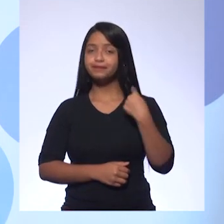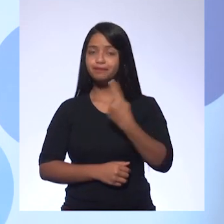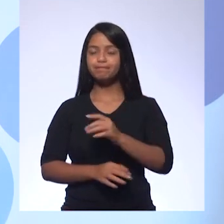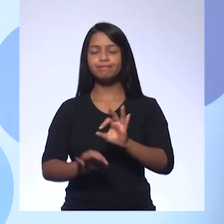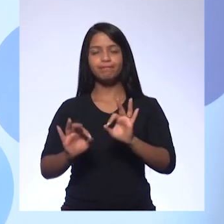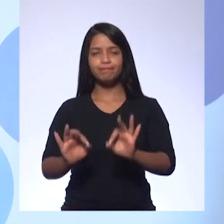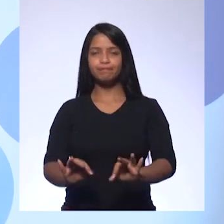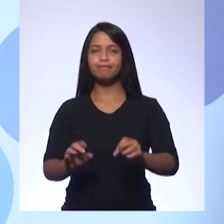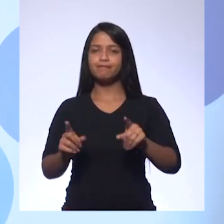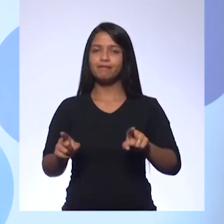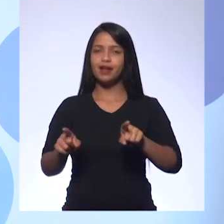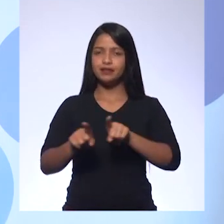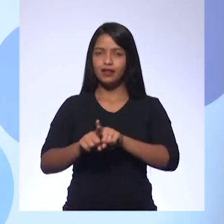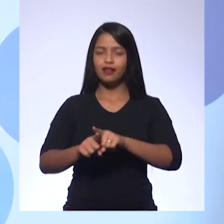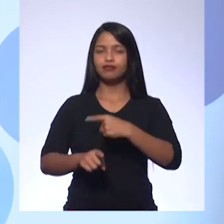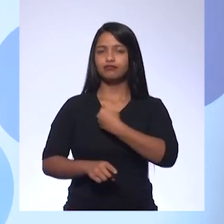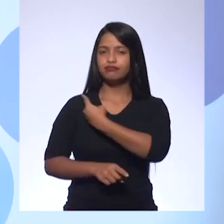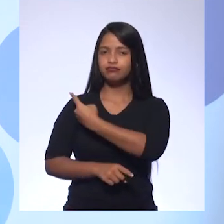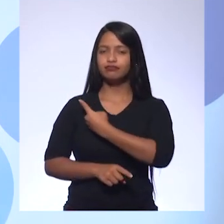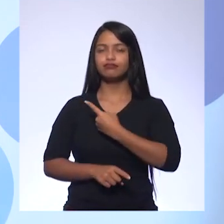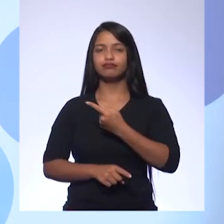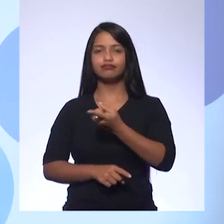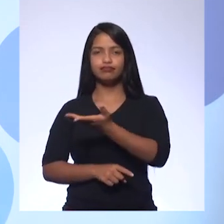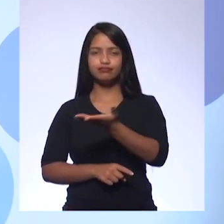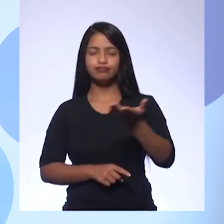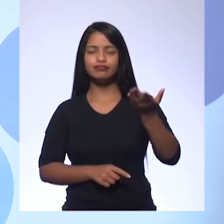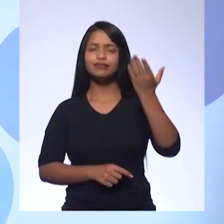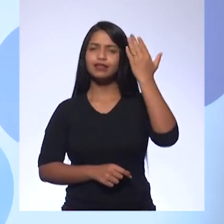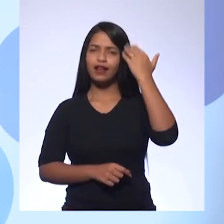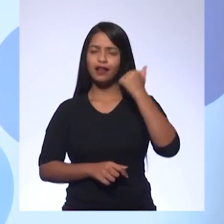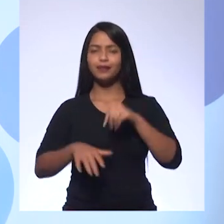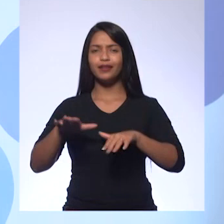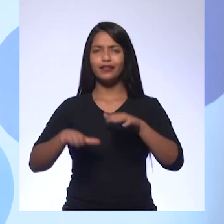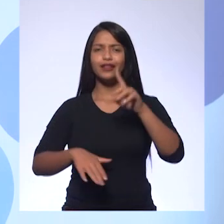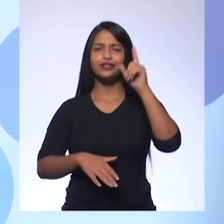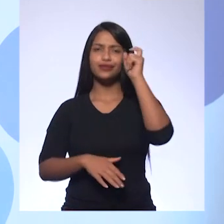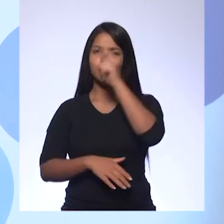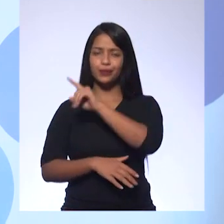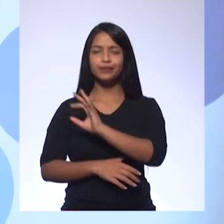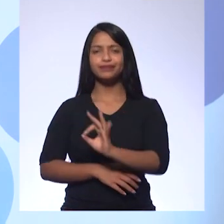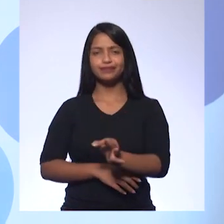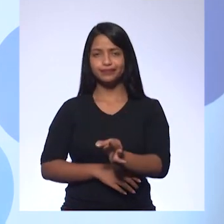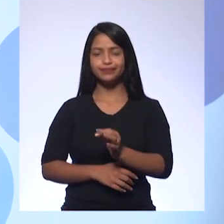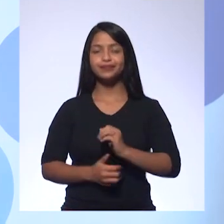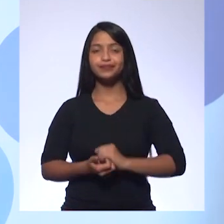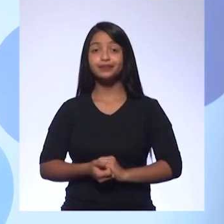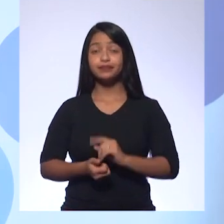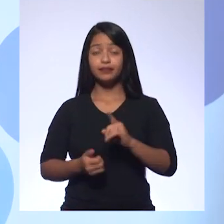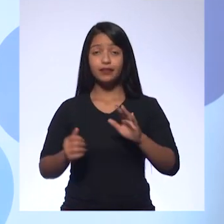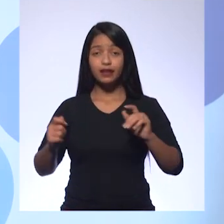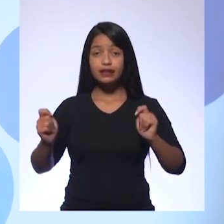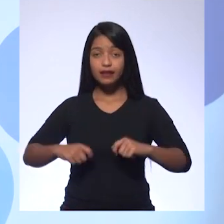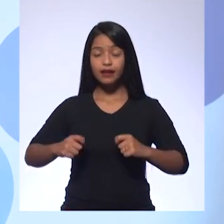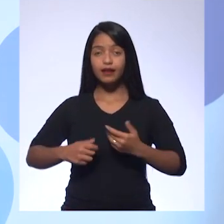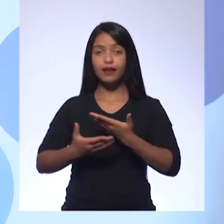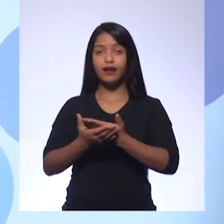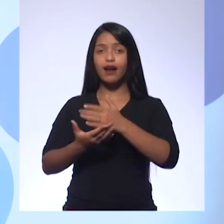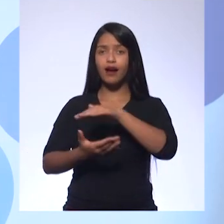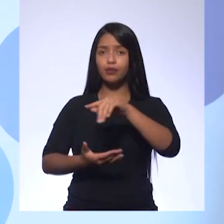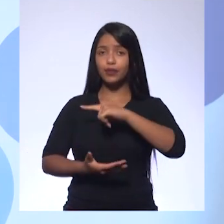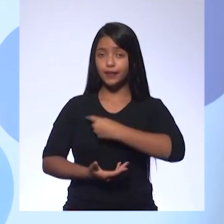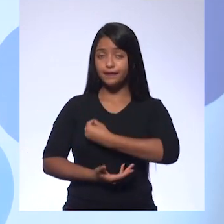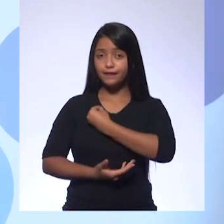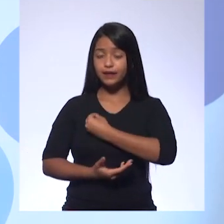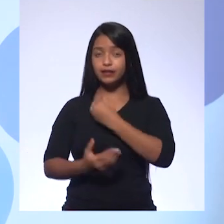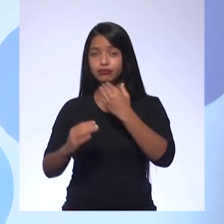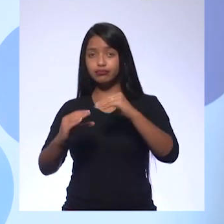parceiros, eu, Joel e vocês aí, professores, a gente sabe das dificuldades, mas assim, sempre que for possível, tiver a participação do seu aluno, né, professor